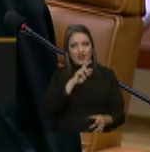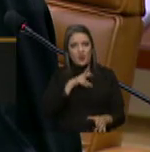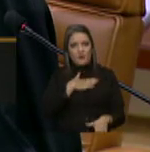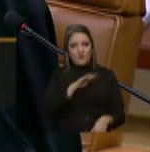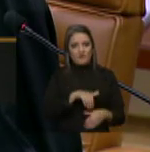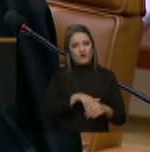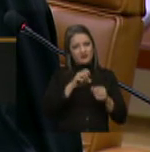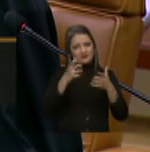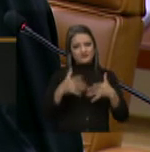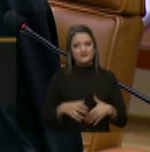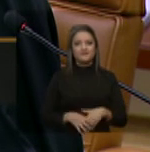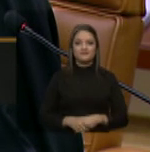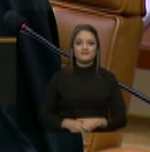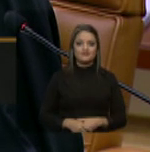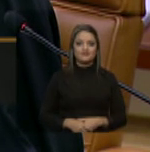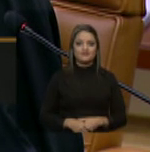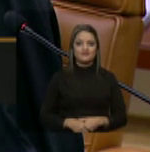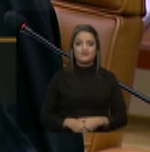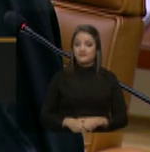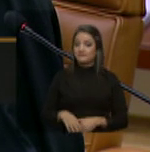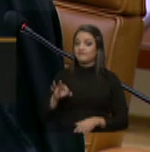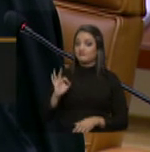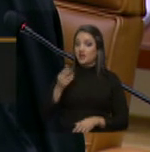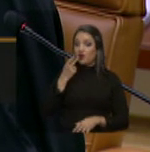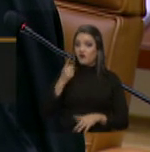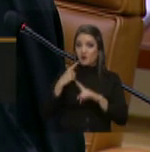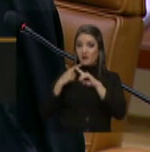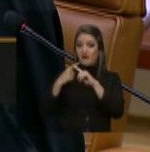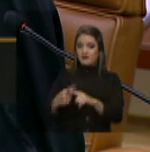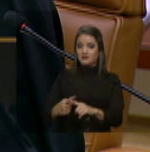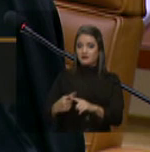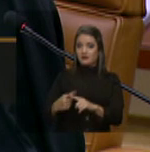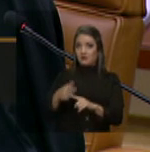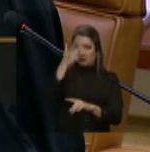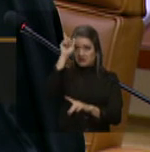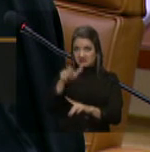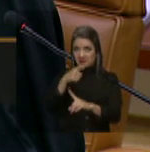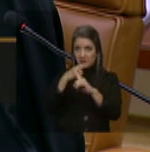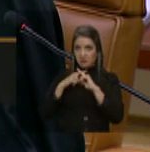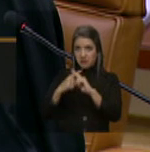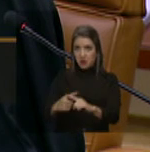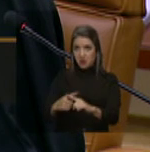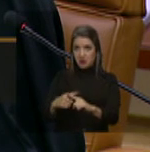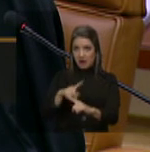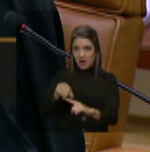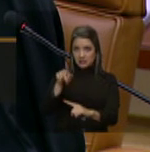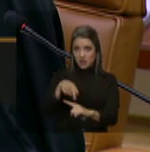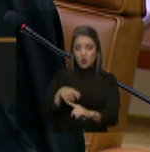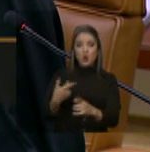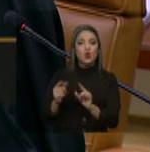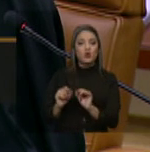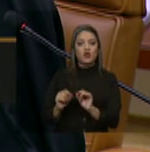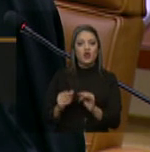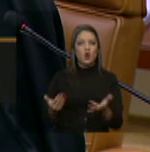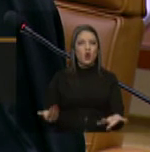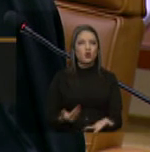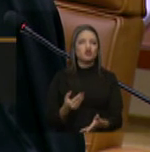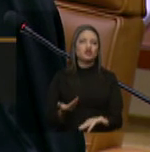exatamente o valor de cancelamento hoje conversando em São Paulo com